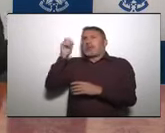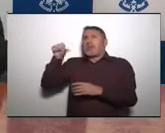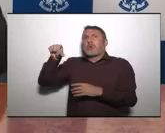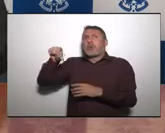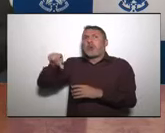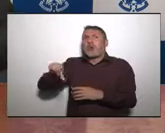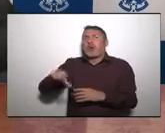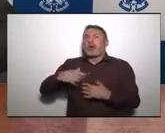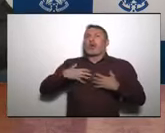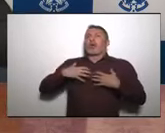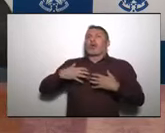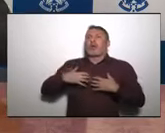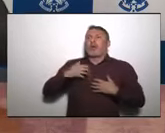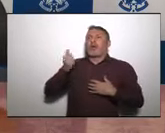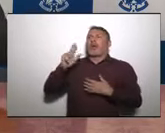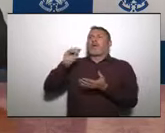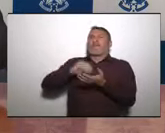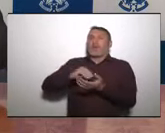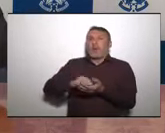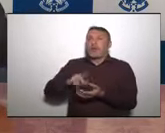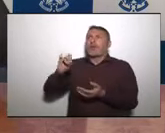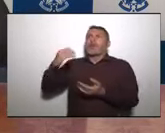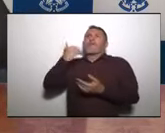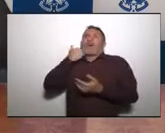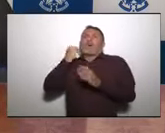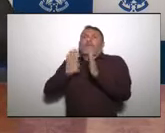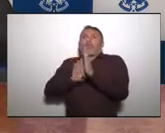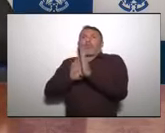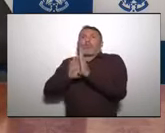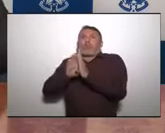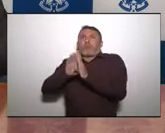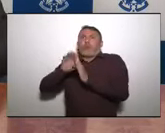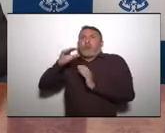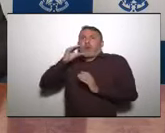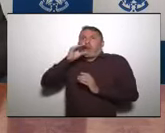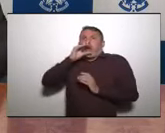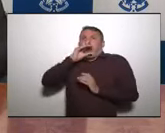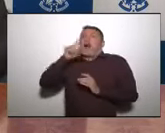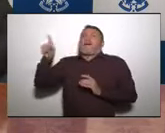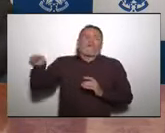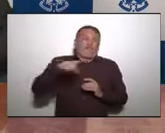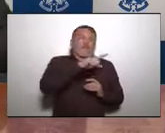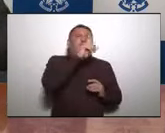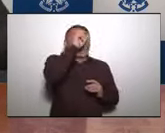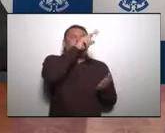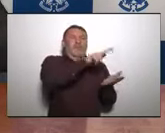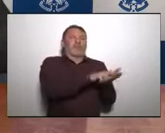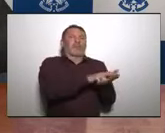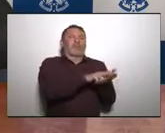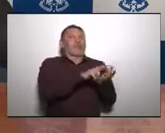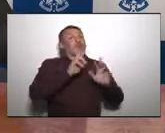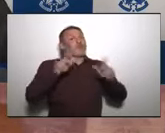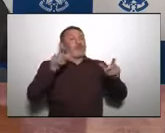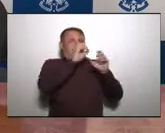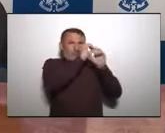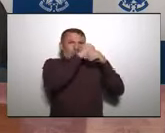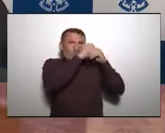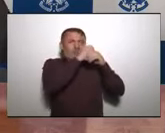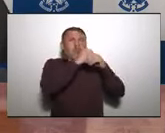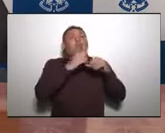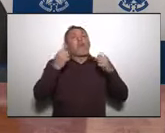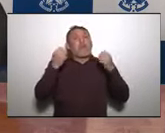coleta e manda. Então, tem um número de casos suspeitos que não representa o número de amostra que tem no laboratório. Pode ser que o caso suspeito não